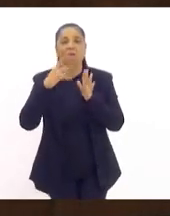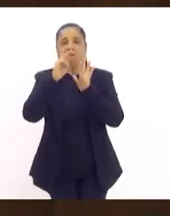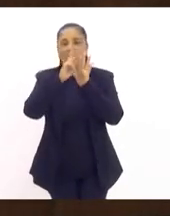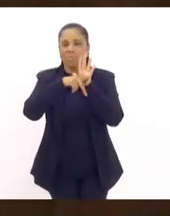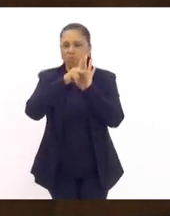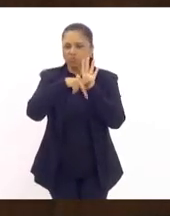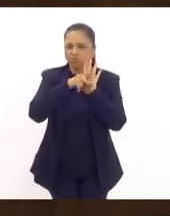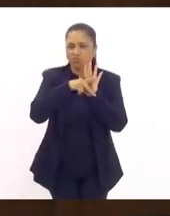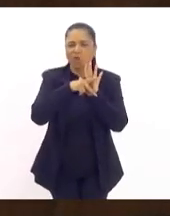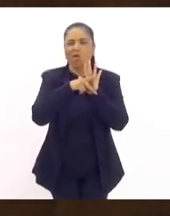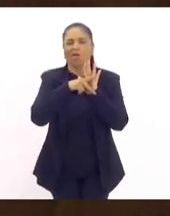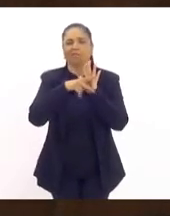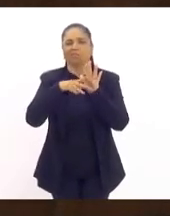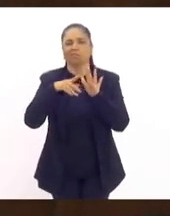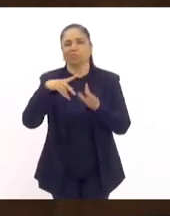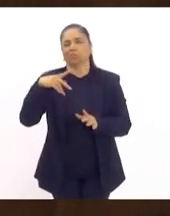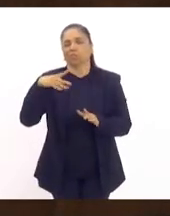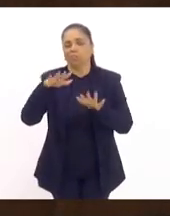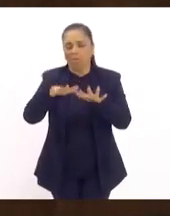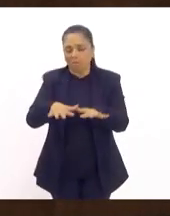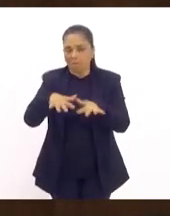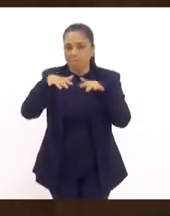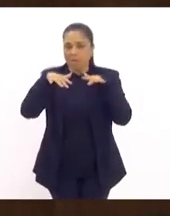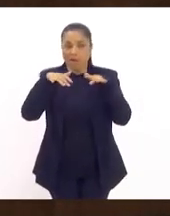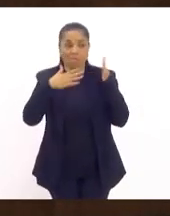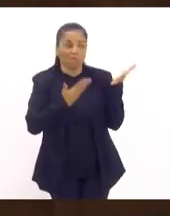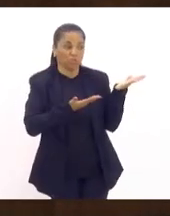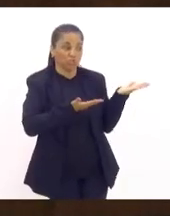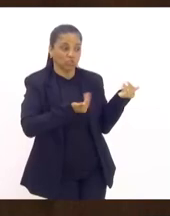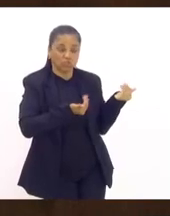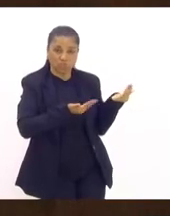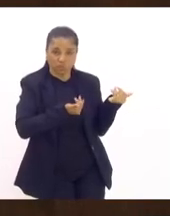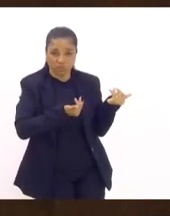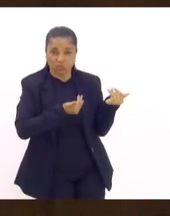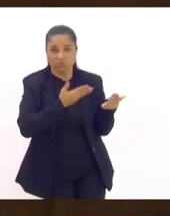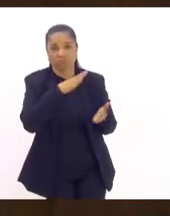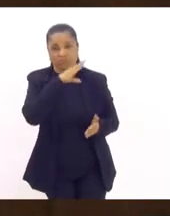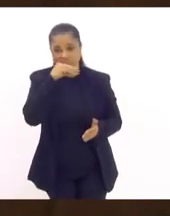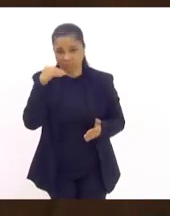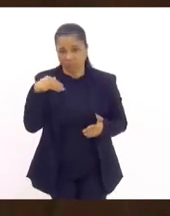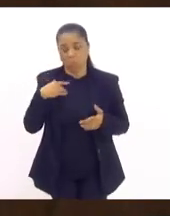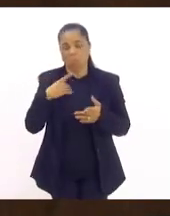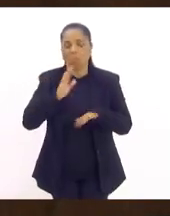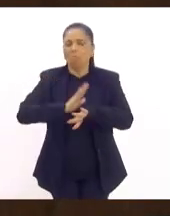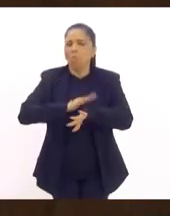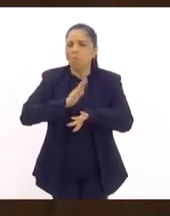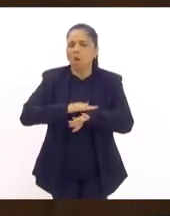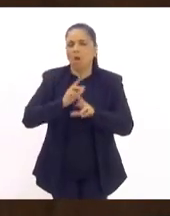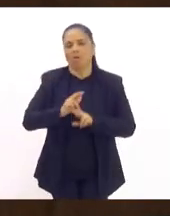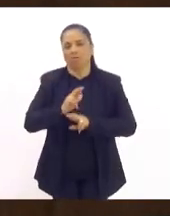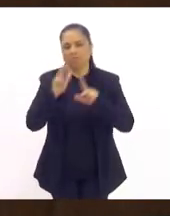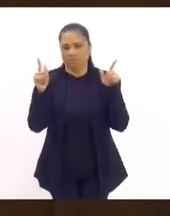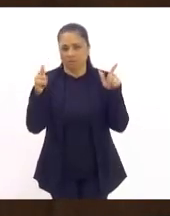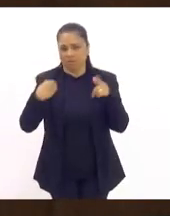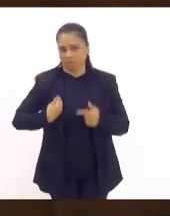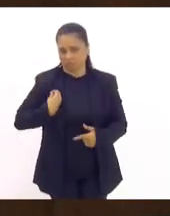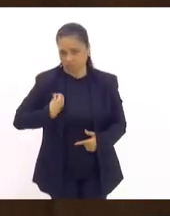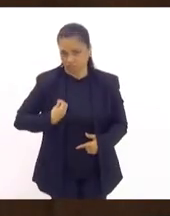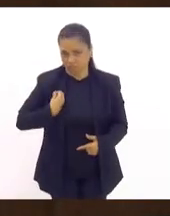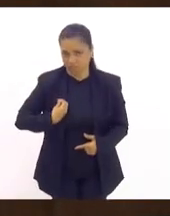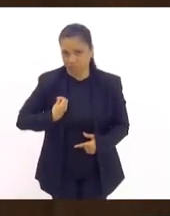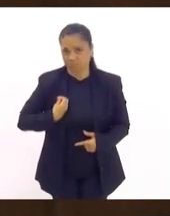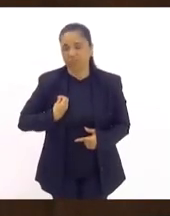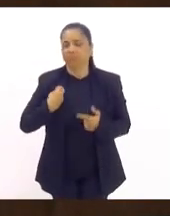parlamento juvenil, porque são épocas e são momentos diferentes que nós estamos vivendo. Então, eu quero aqui parabenizar